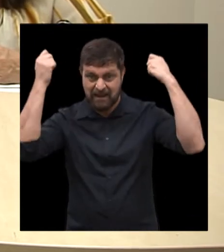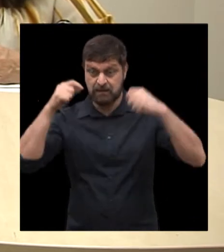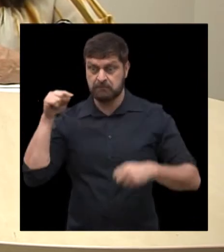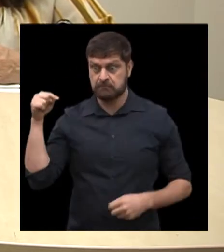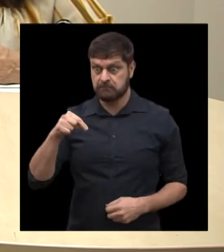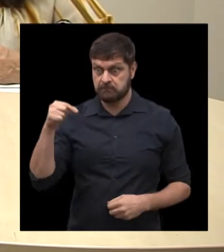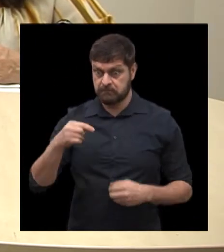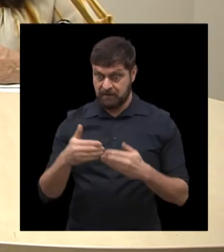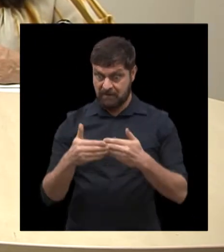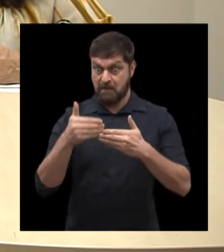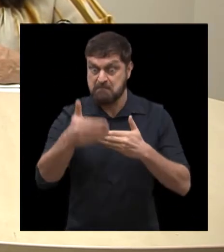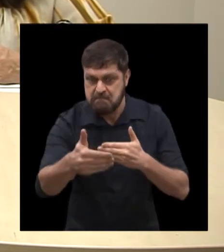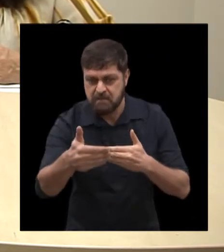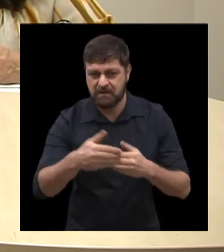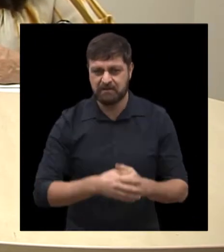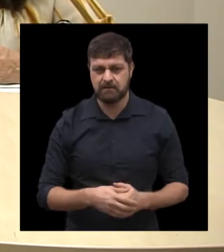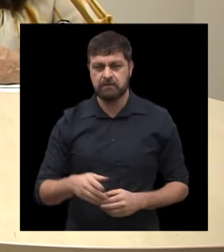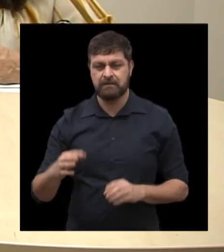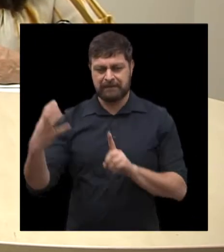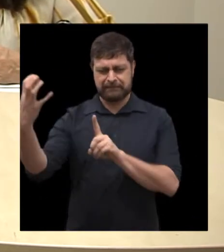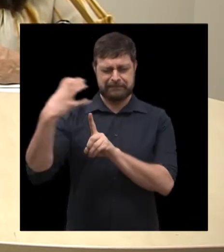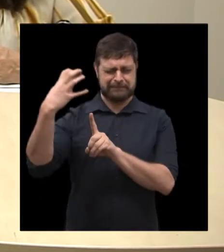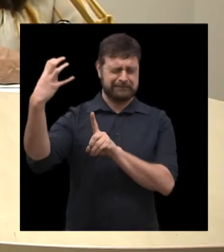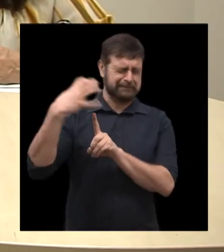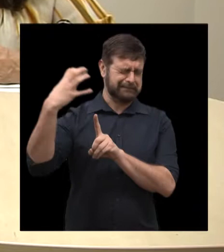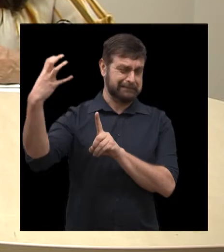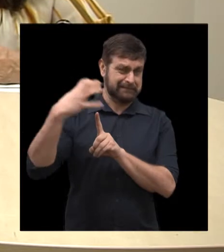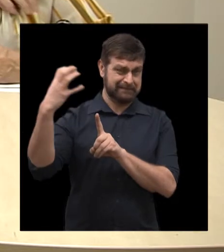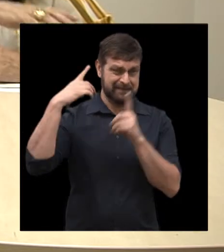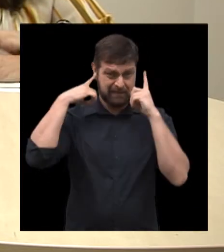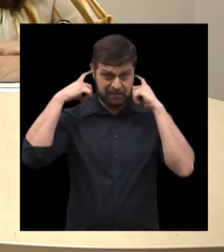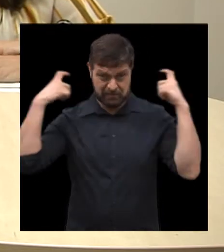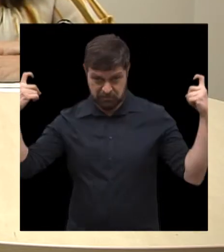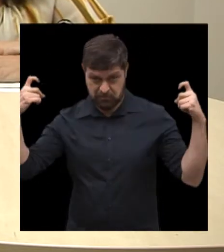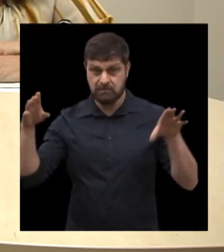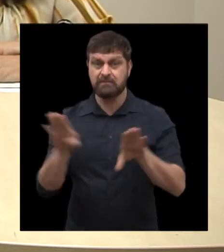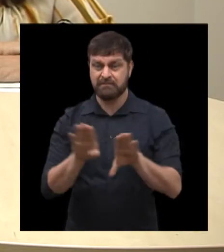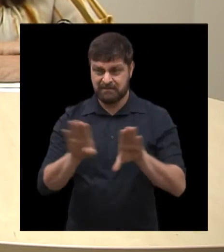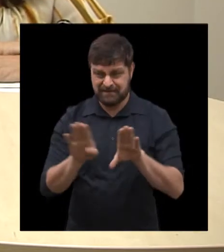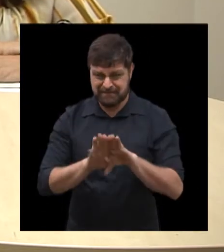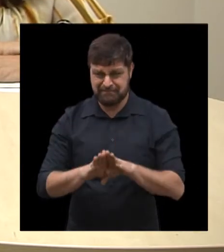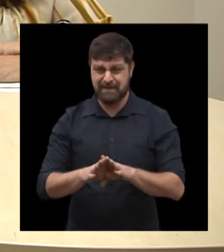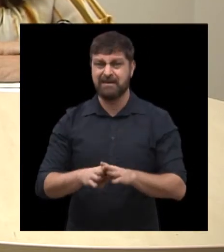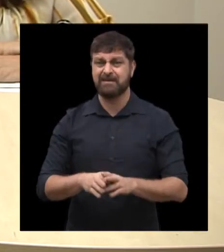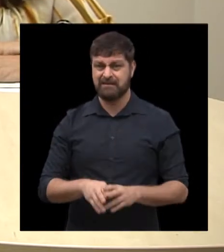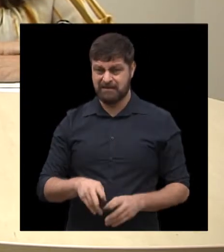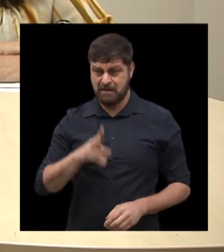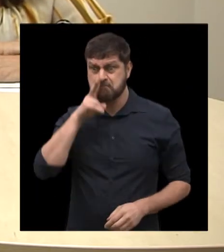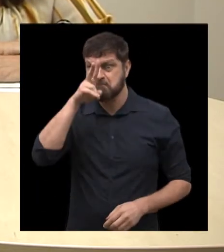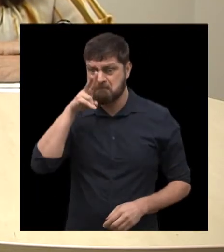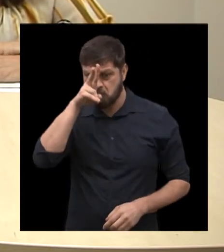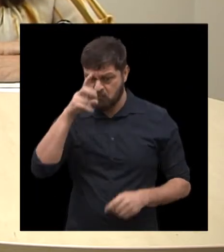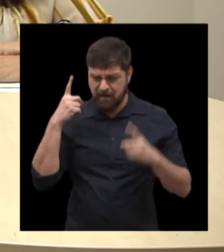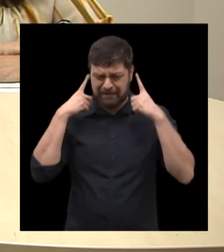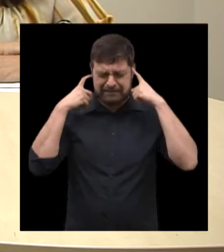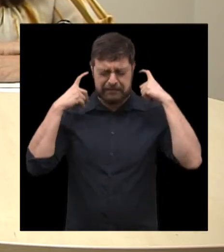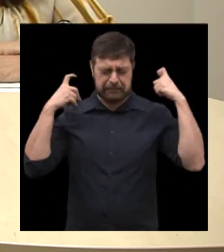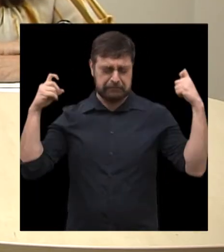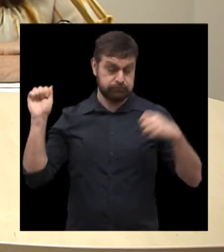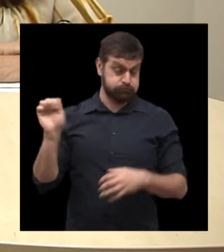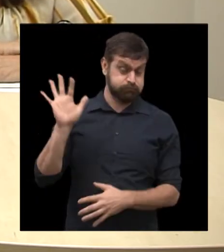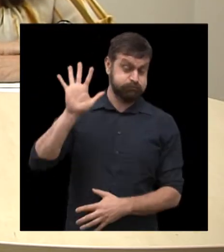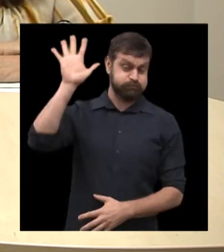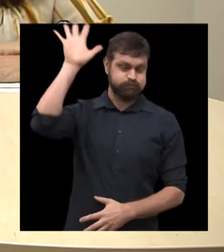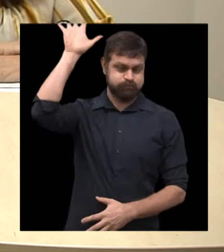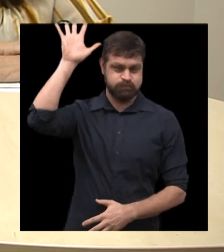grade, e a gente está bem prejudicada, né? Já, nesses sons muito intensos... 120. Isso daí já